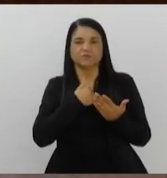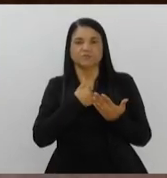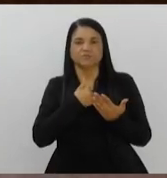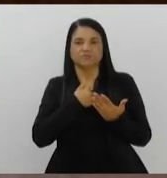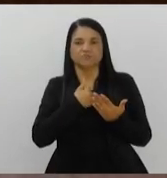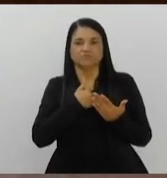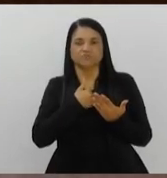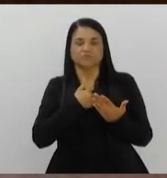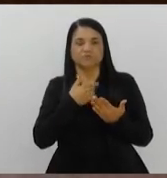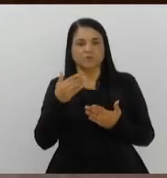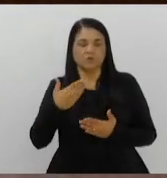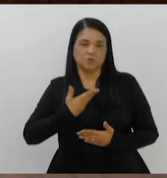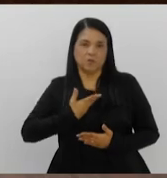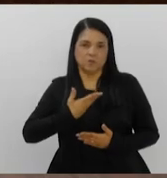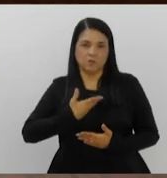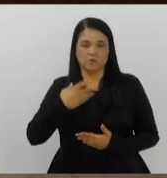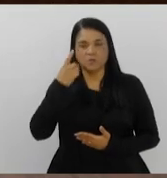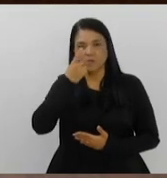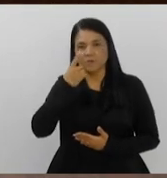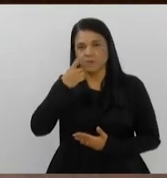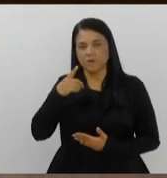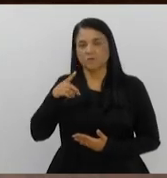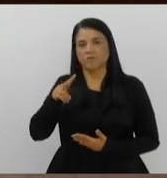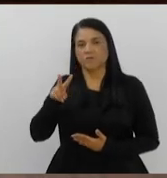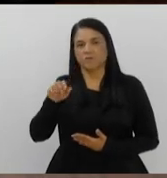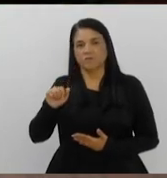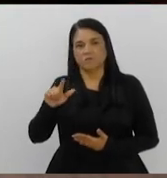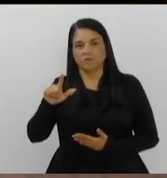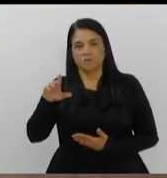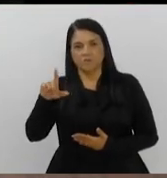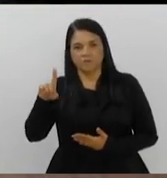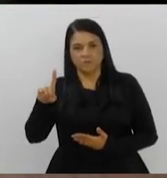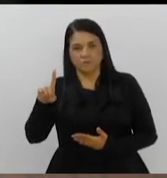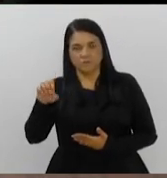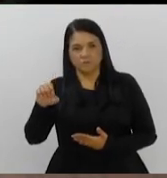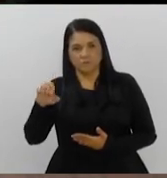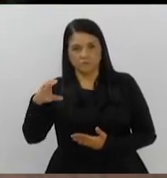nosso colega Valdeci da Saúde, ele cria um programa